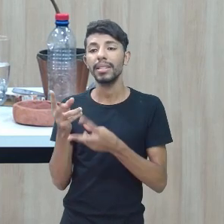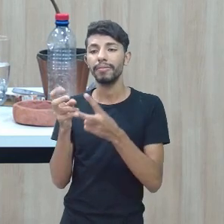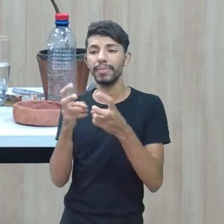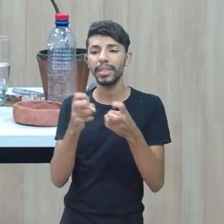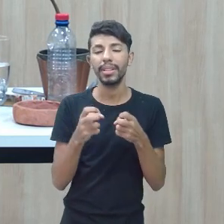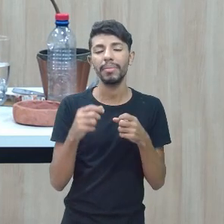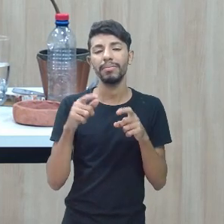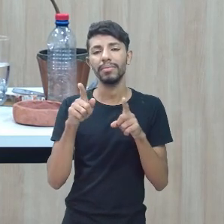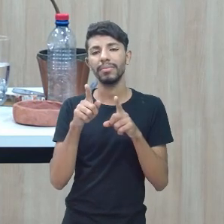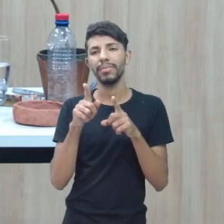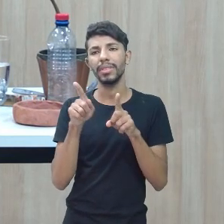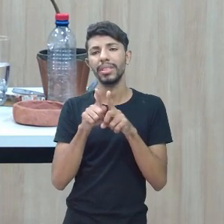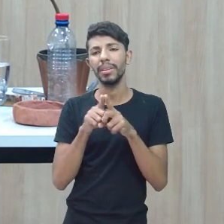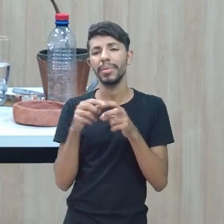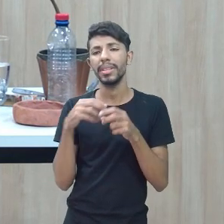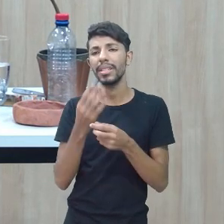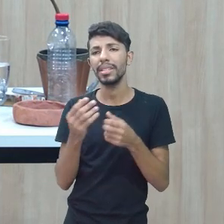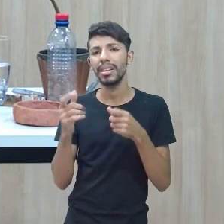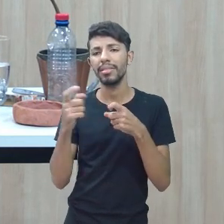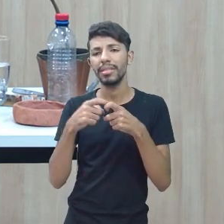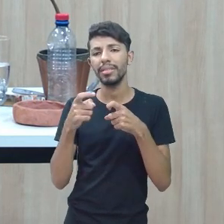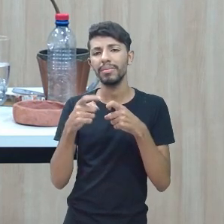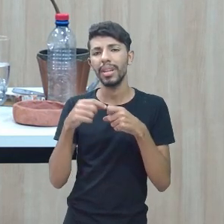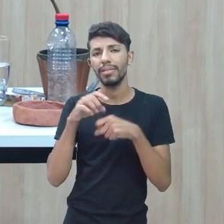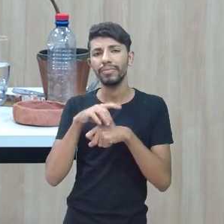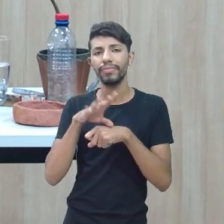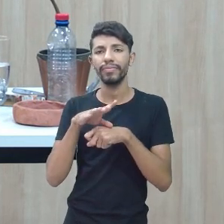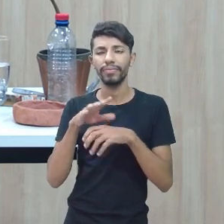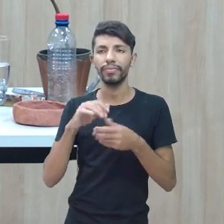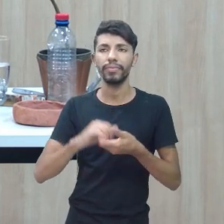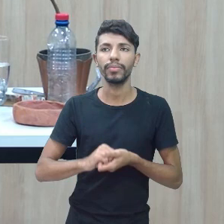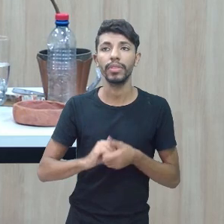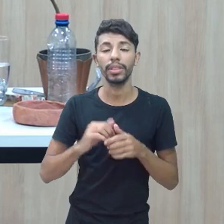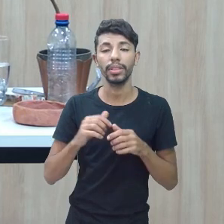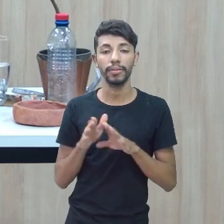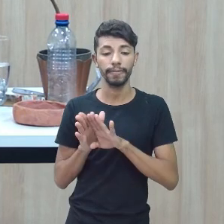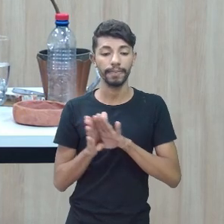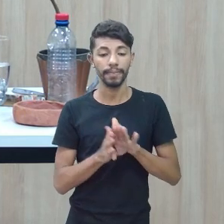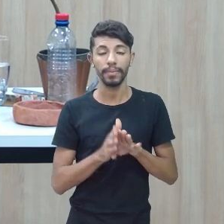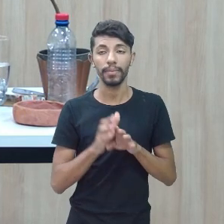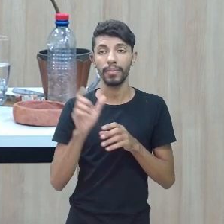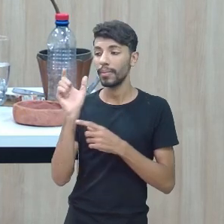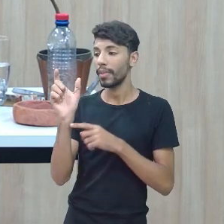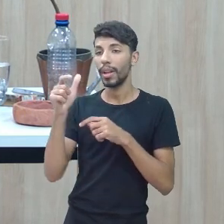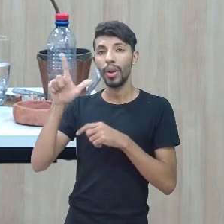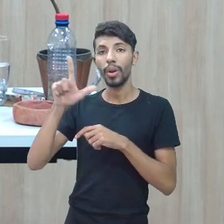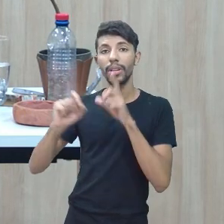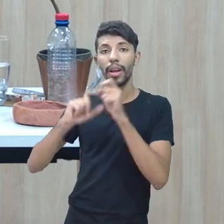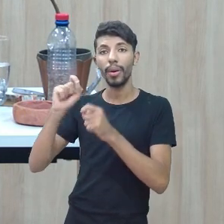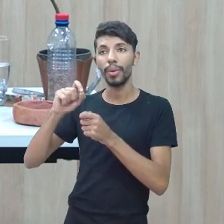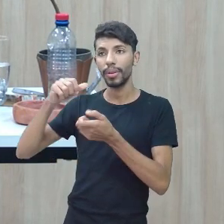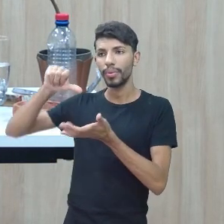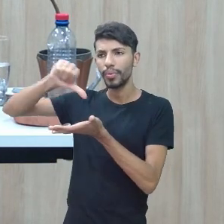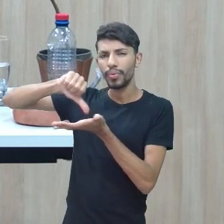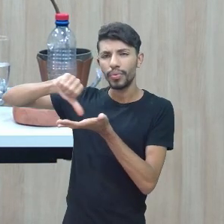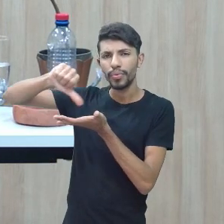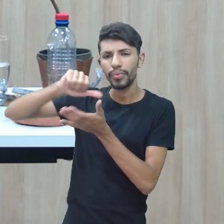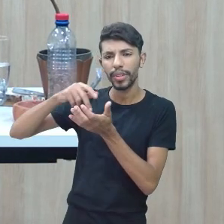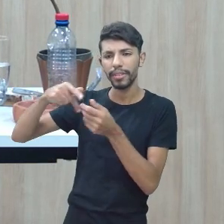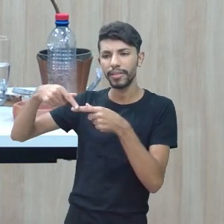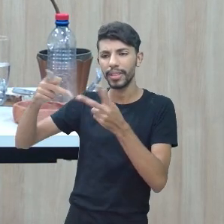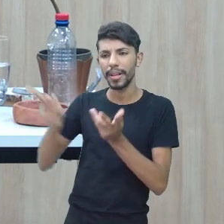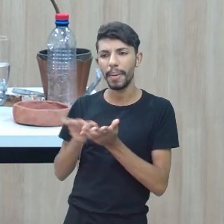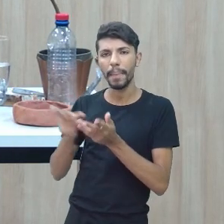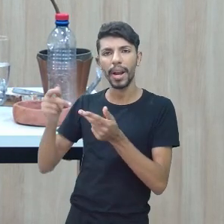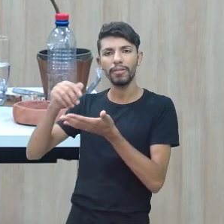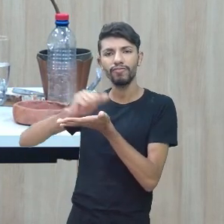médico, ok? O outro é o detergente, né? O detergente de prato. Ele é muito importante, professora.